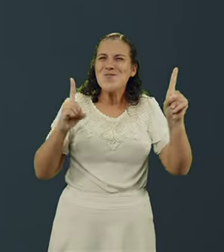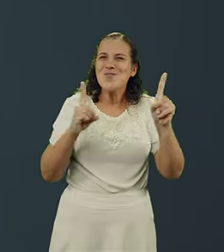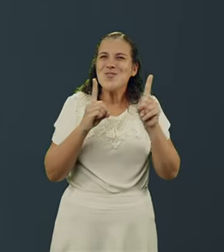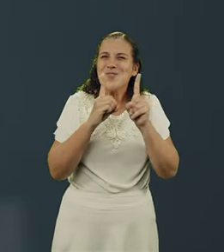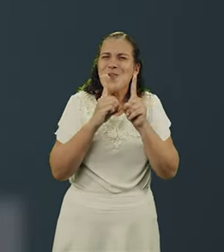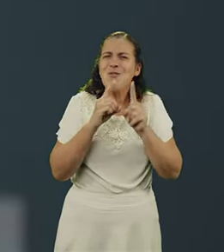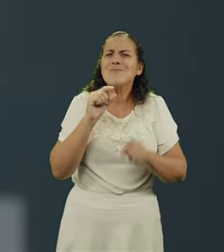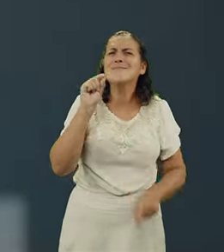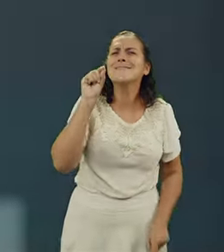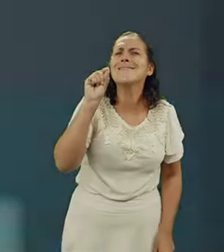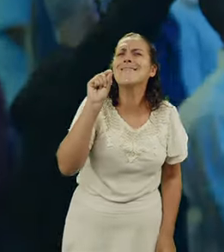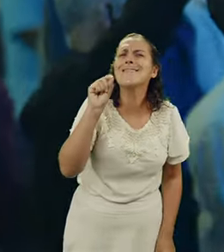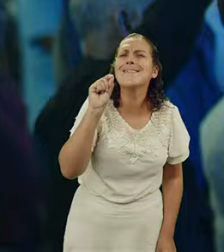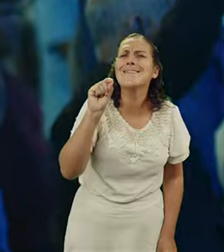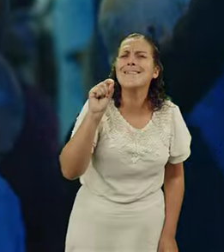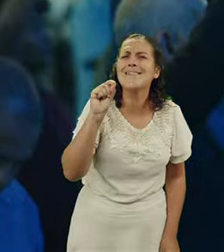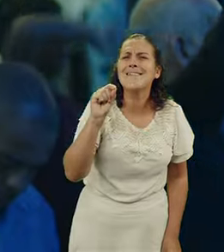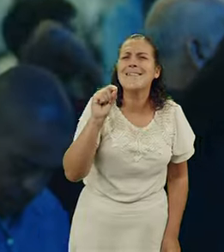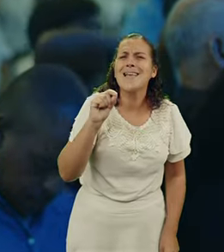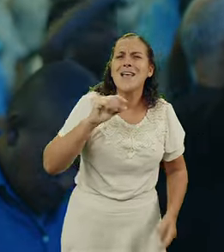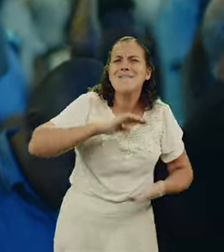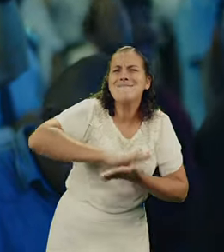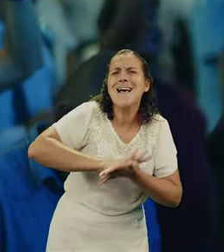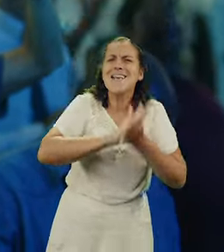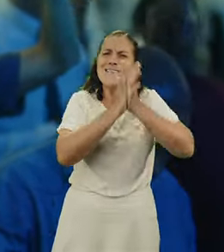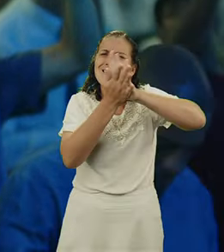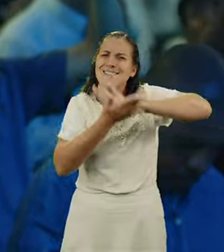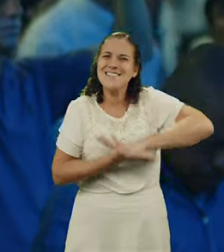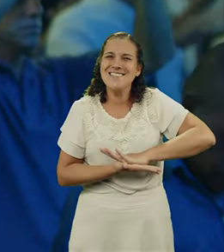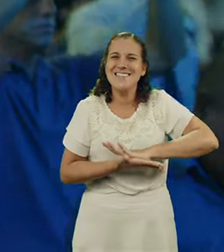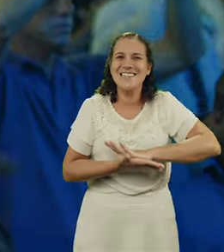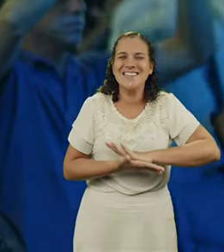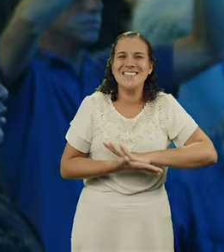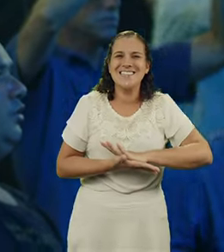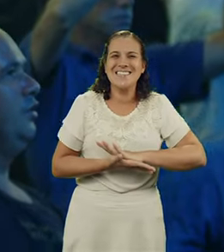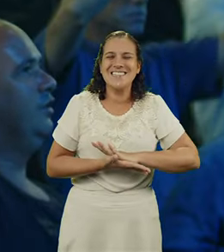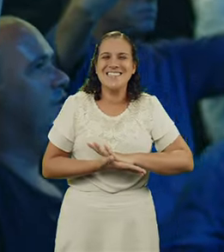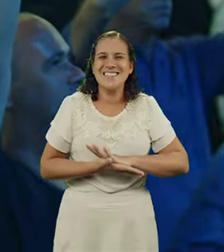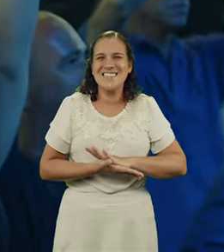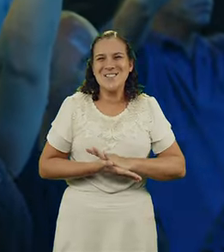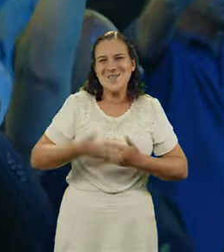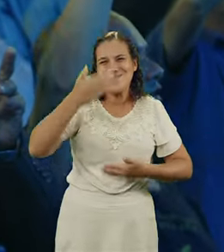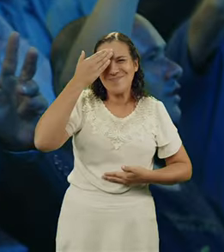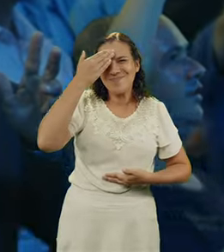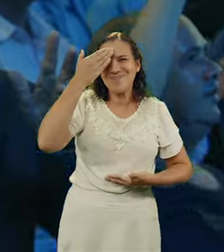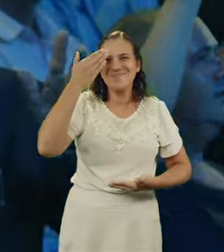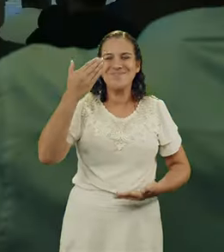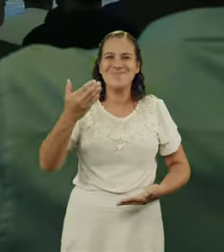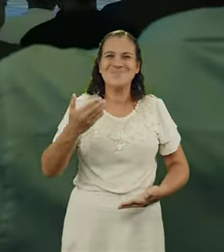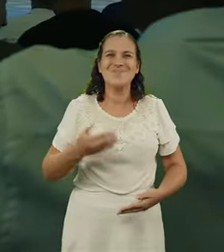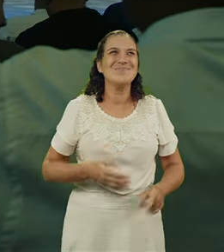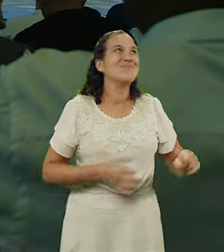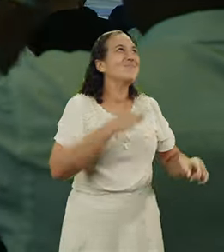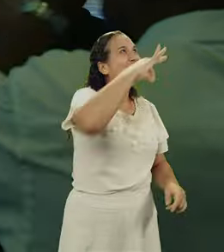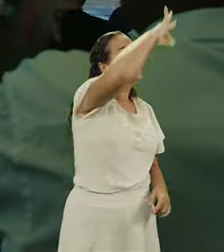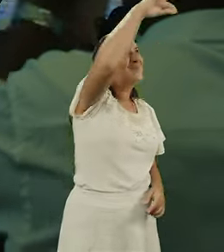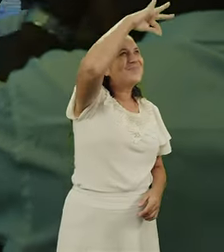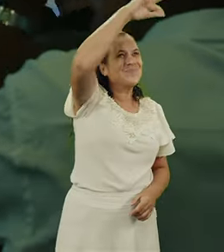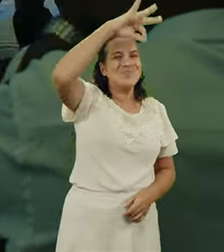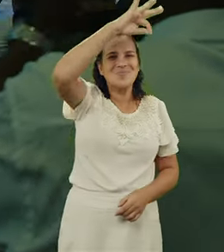mãos comigo e diga obrigado, Jesus. É, o fogo do Espírito Santo está descendo neste